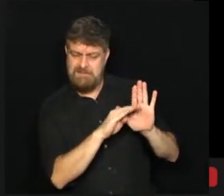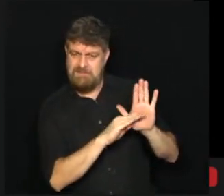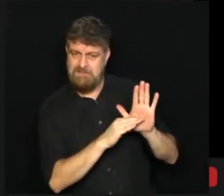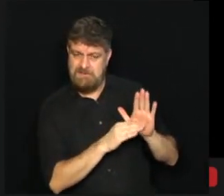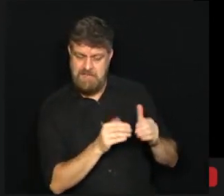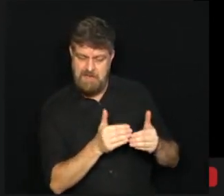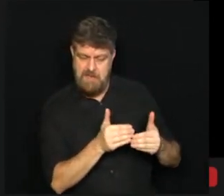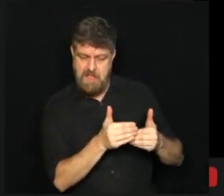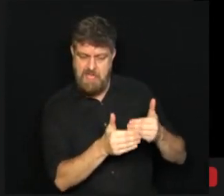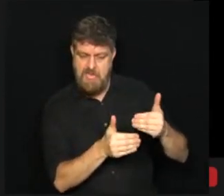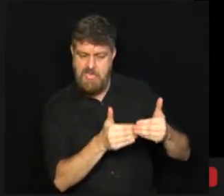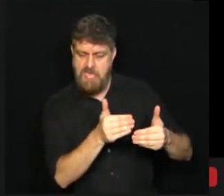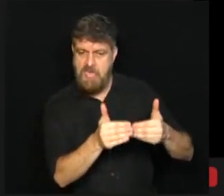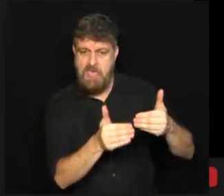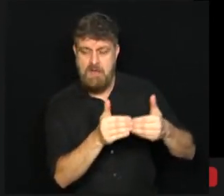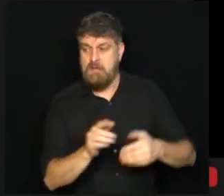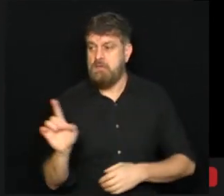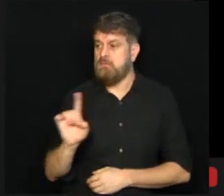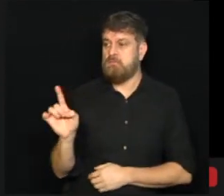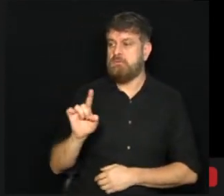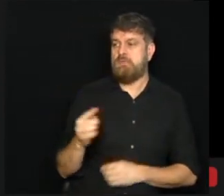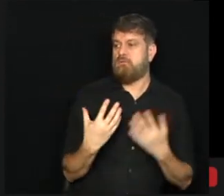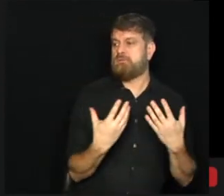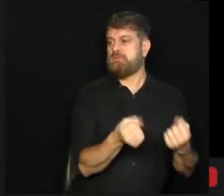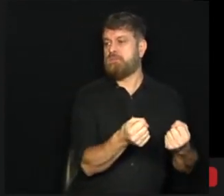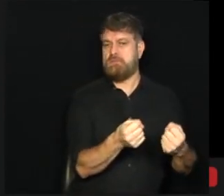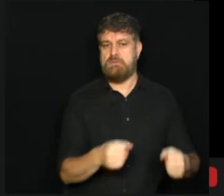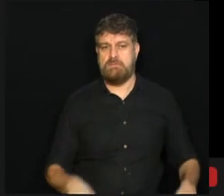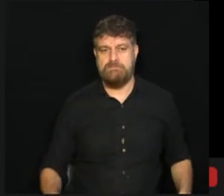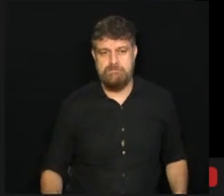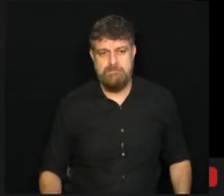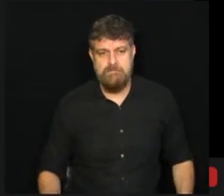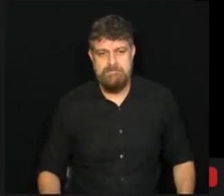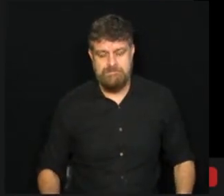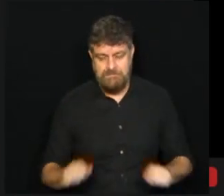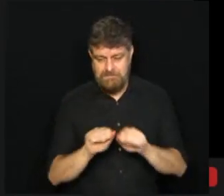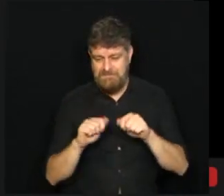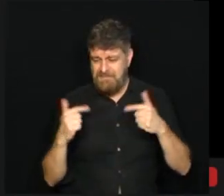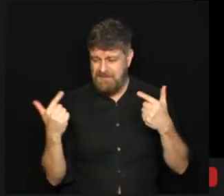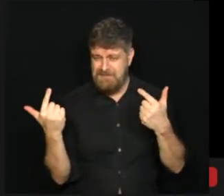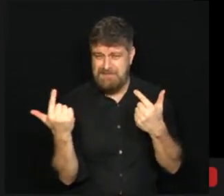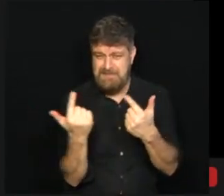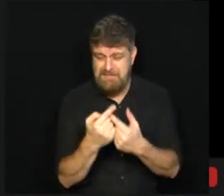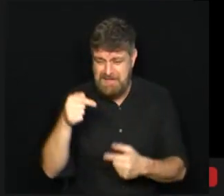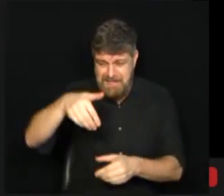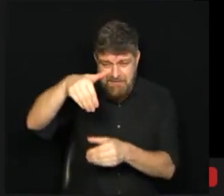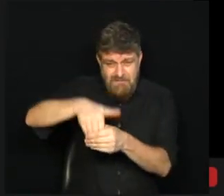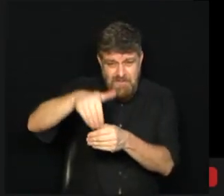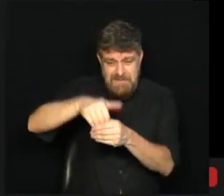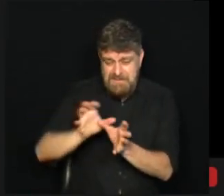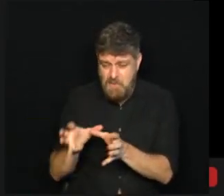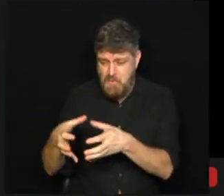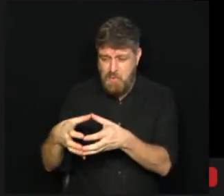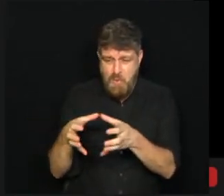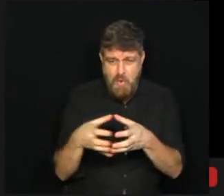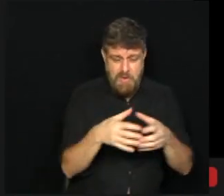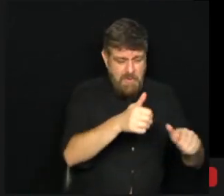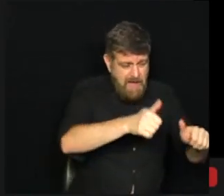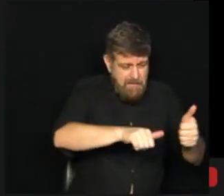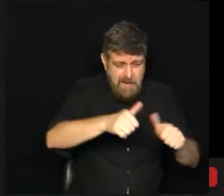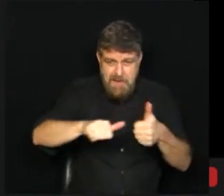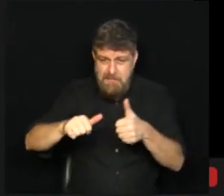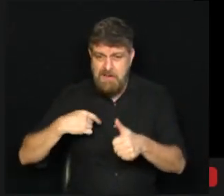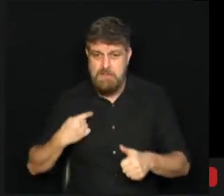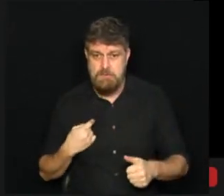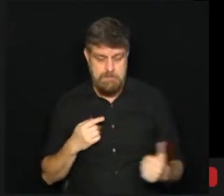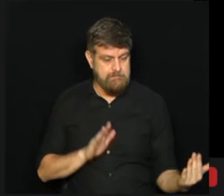um passo dentro da Assembleia, dentro do processo legislativo, das comissões, onde for,